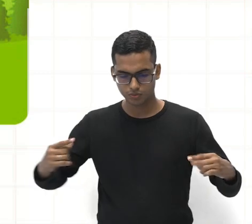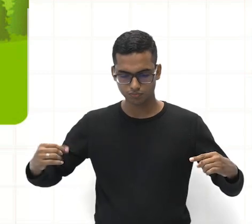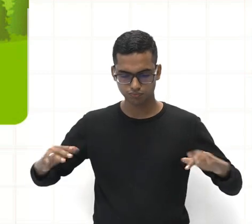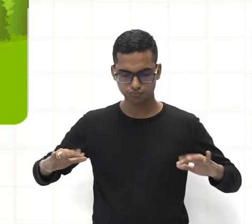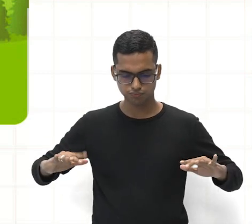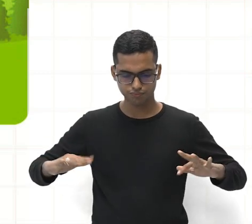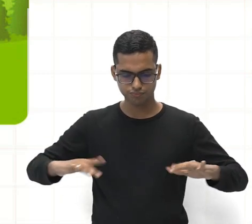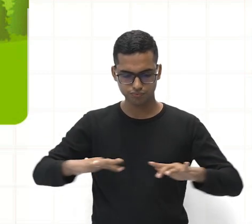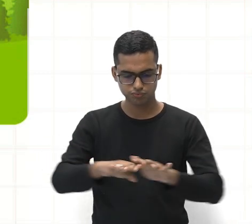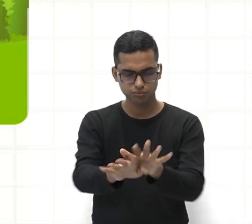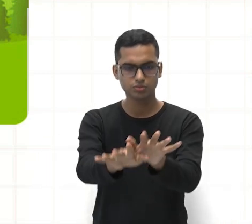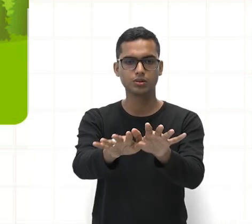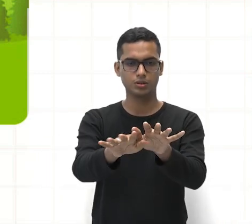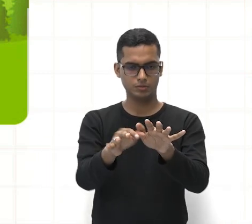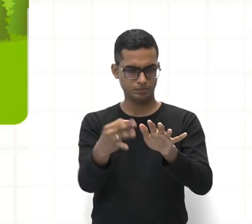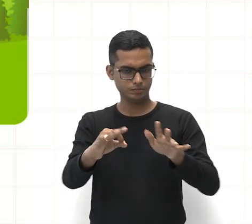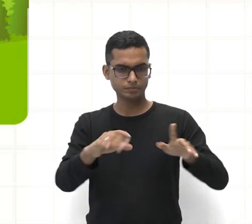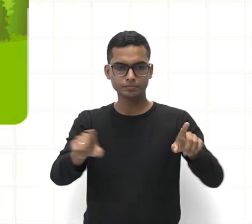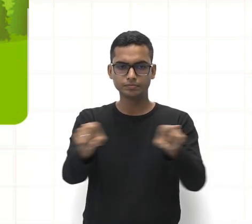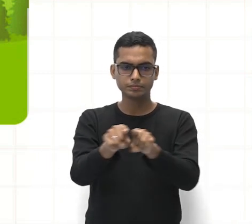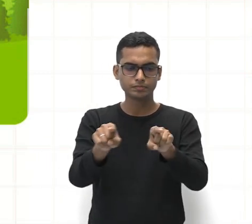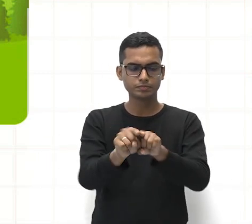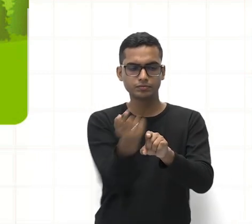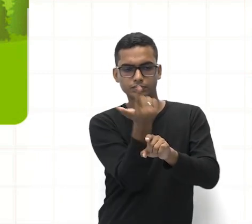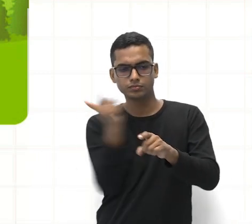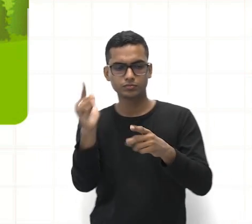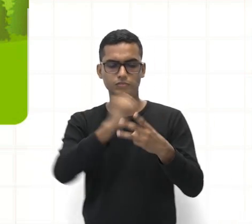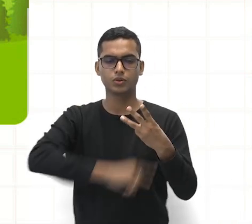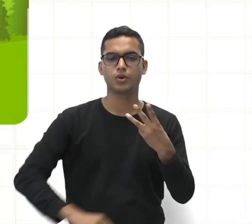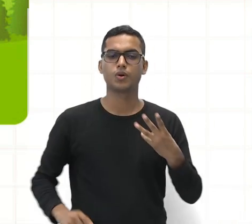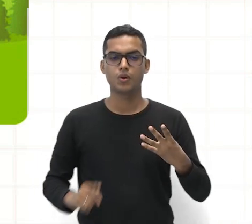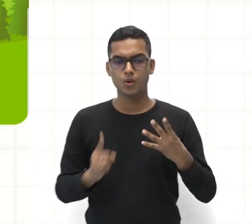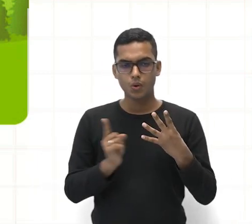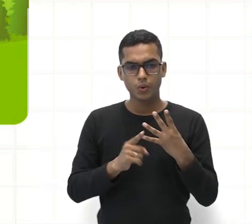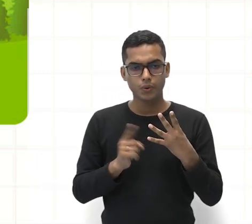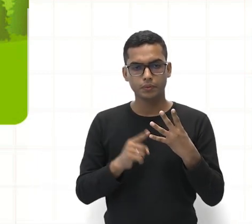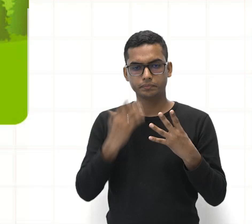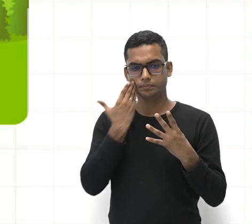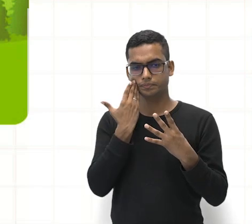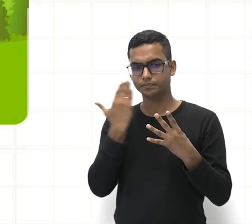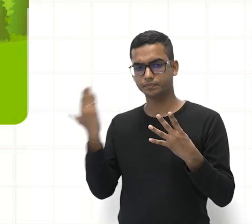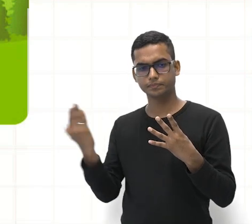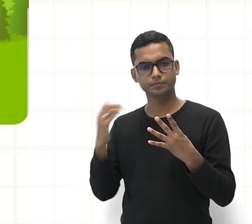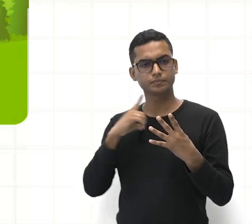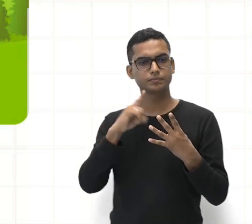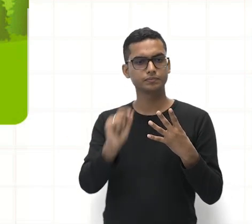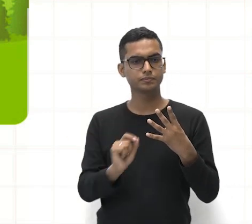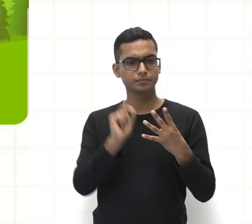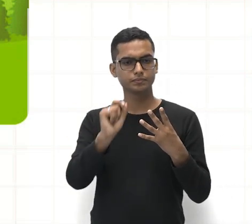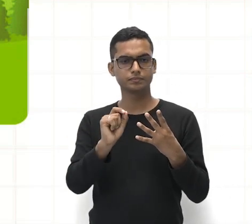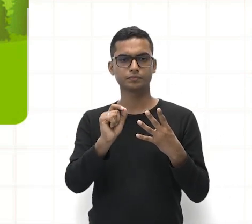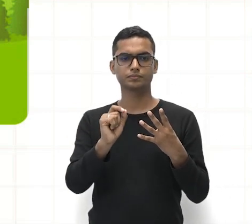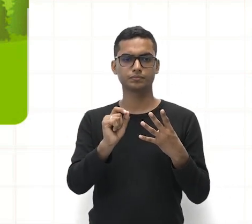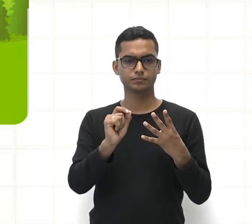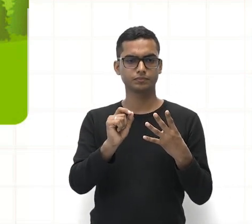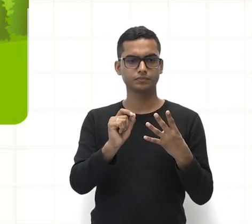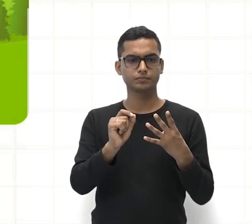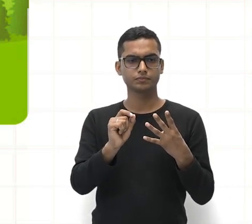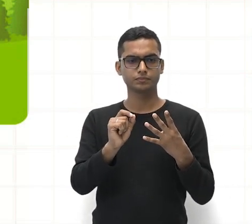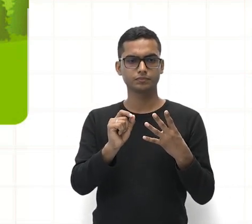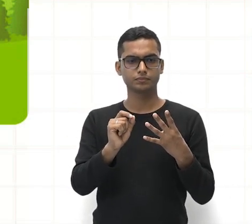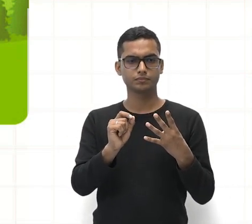que estão aí margeando, que estão ao lado, nas laterais do rio. E aí nós temos